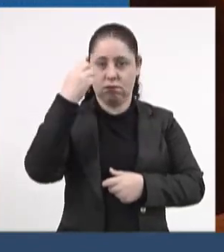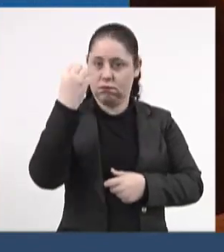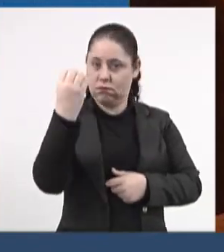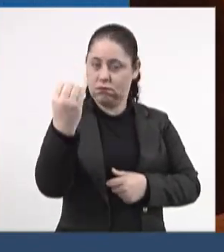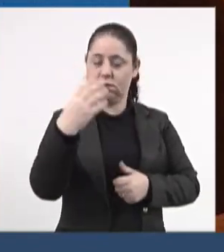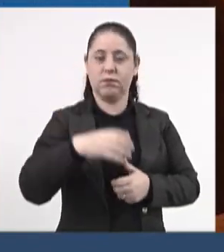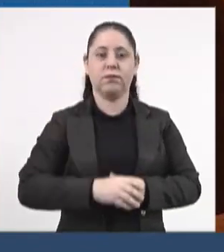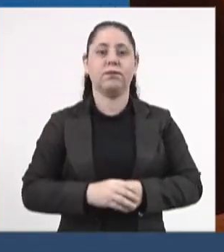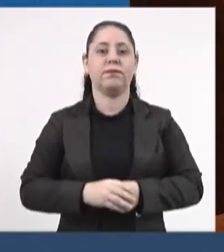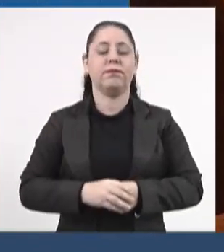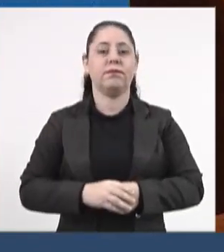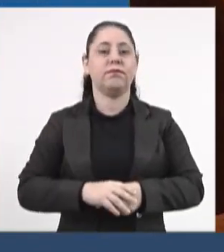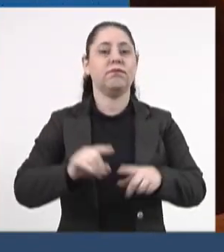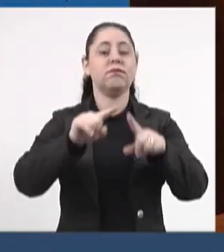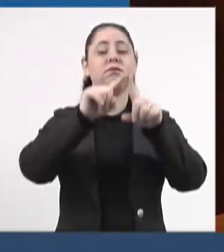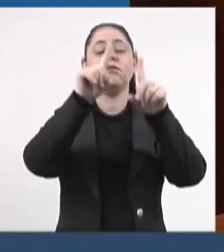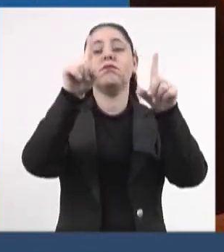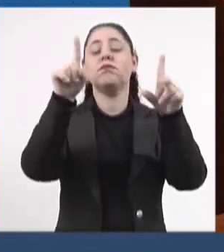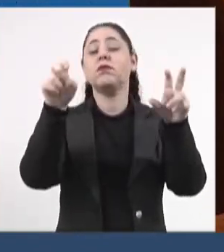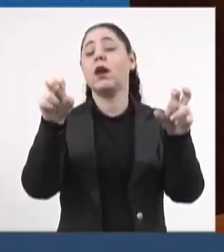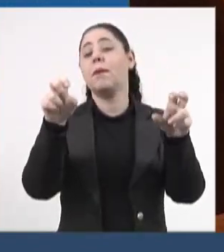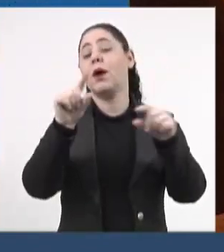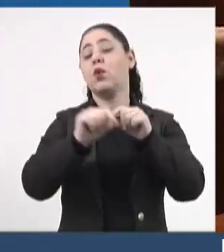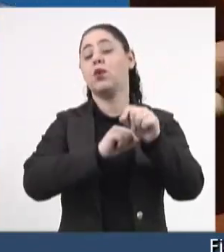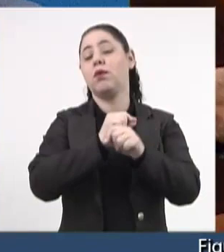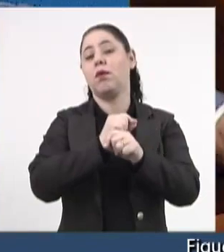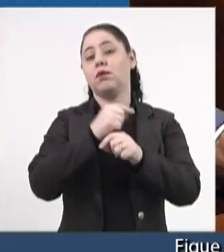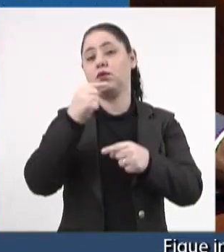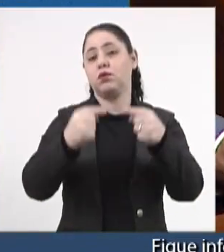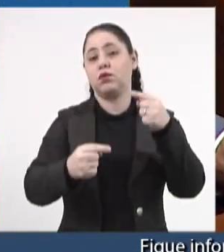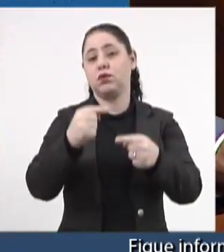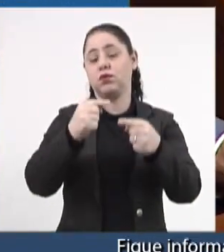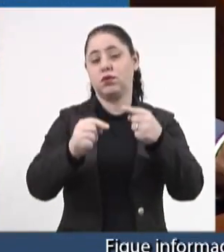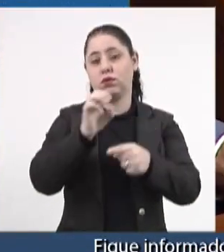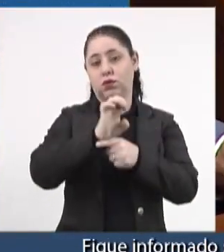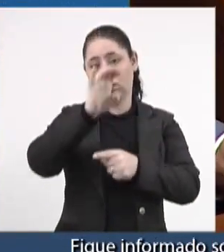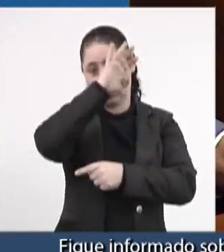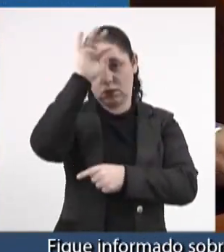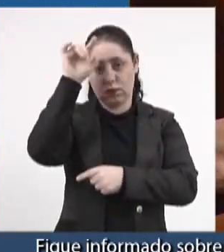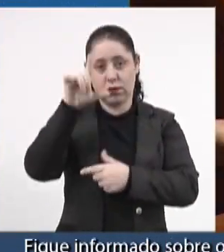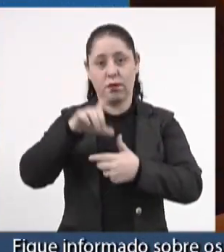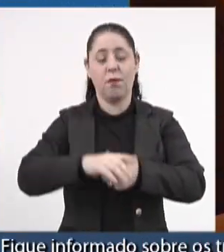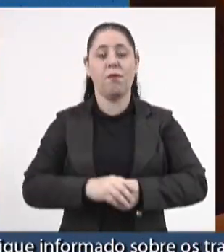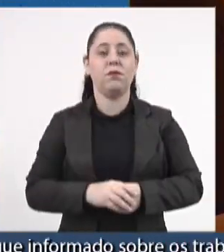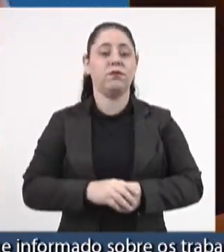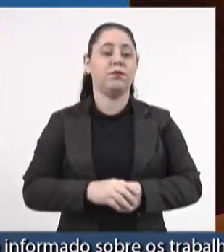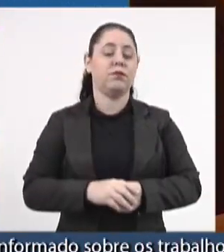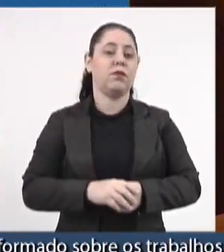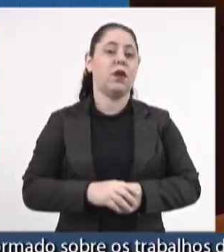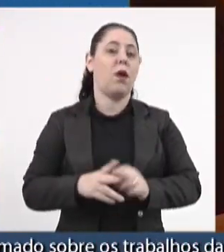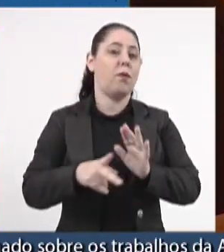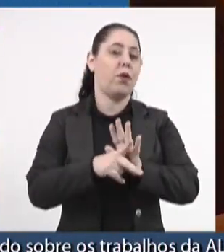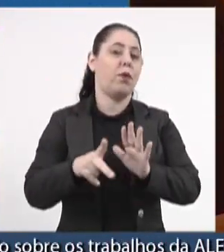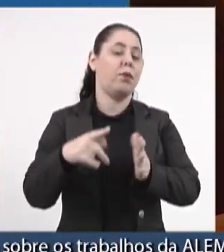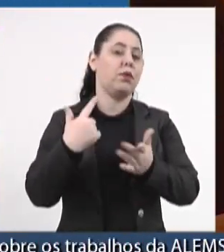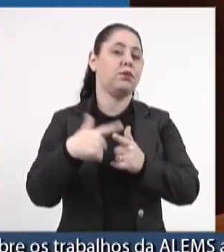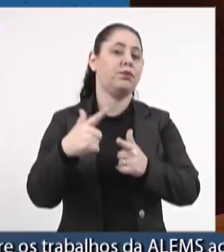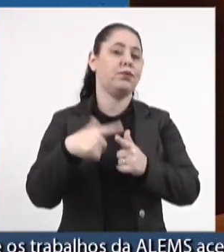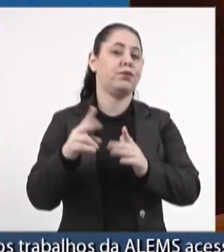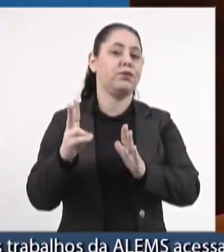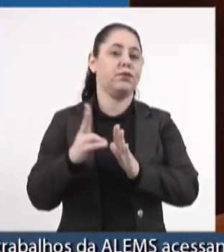Ocean Neto a respeito do que está se discutindo no Mato Grosso do Sul, as questões